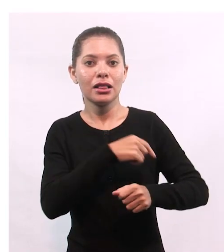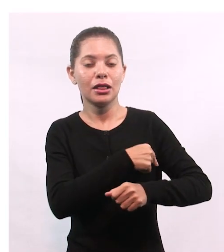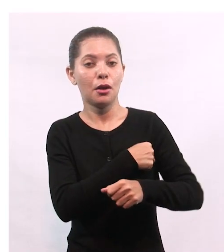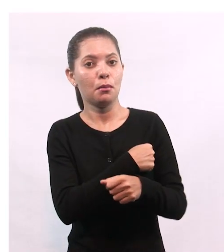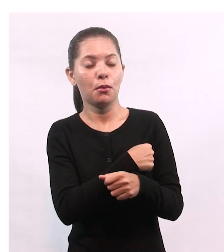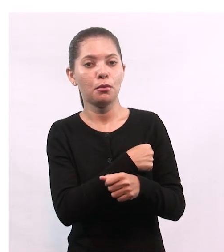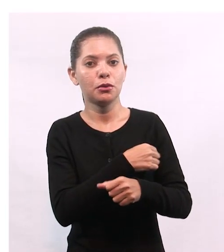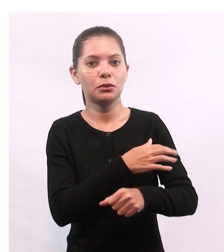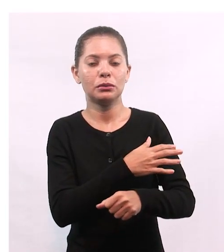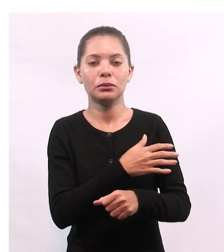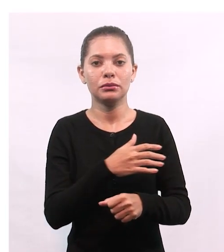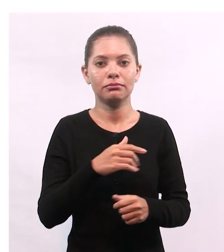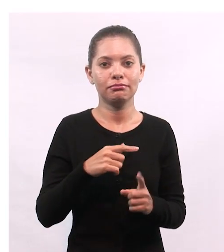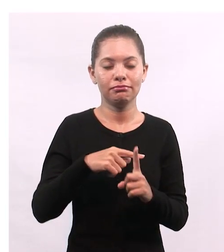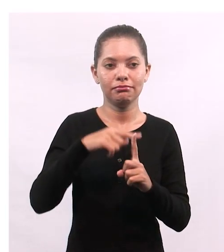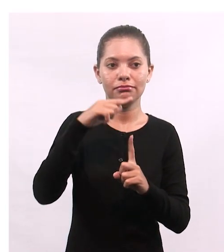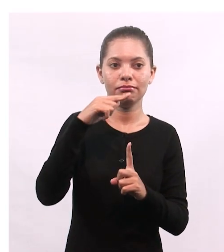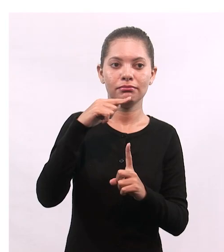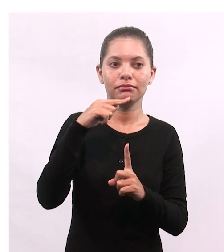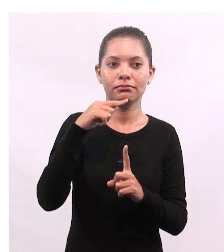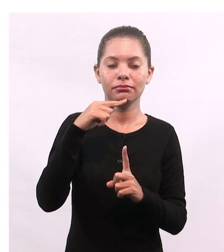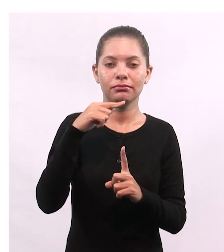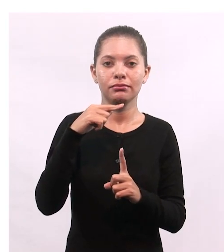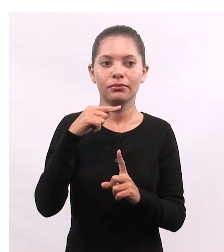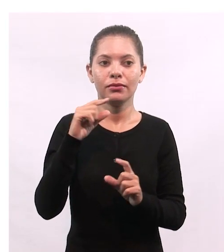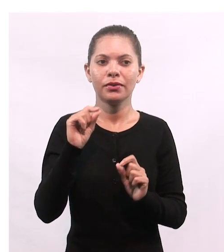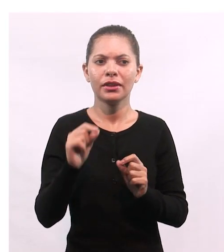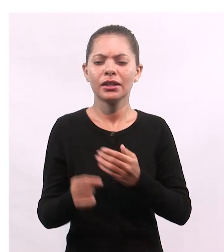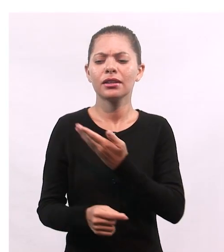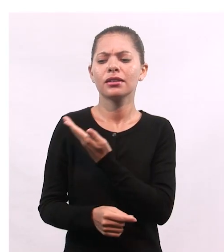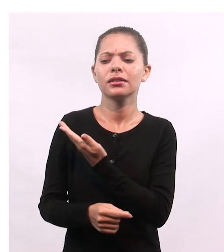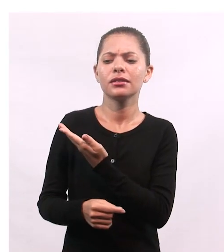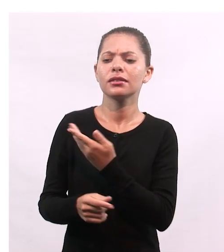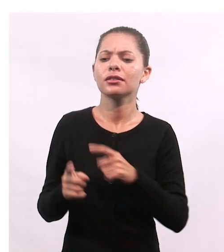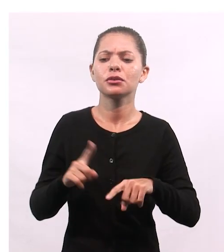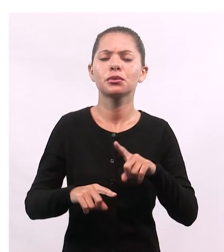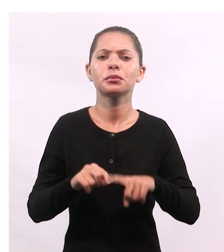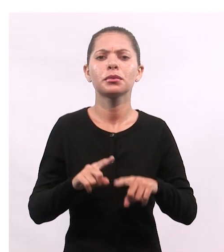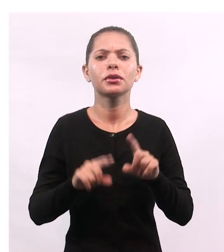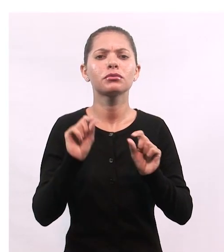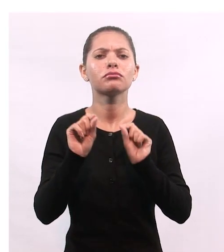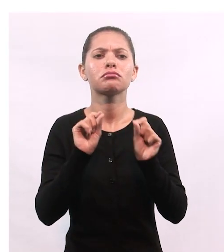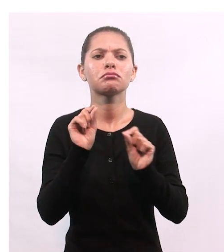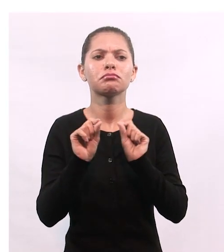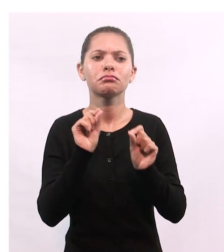um termômetro. E esse instrumento de medida, o